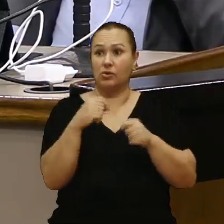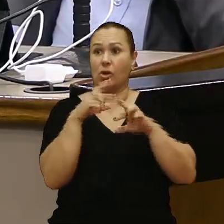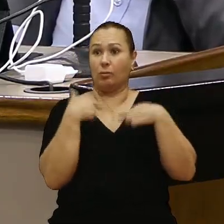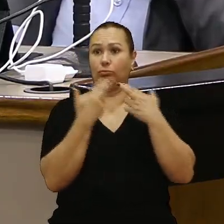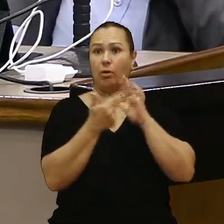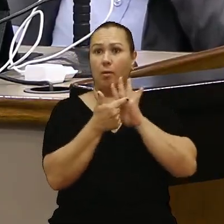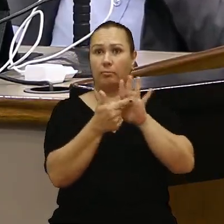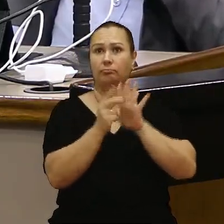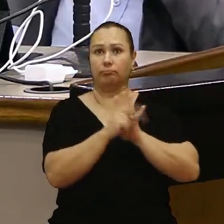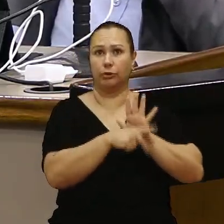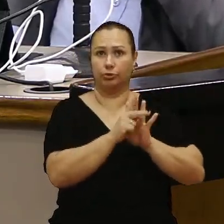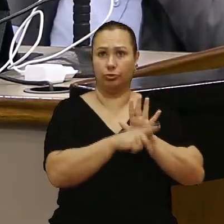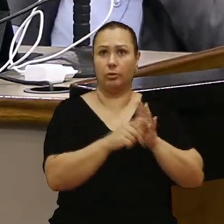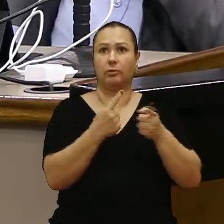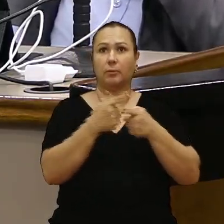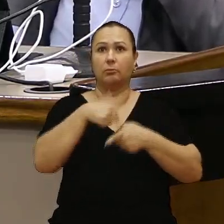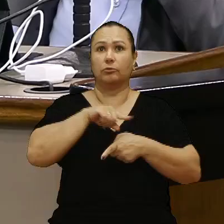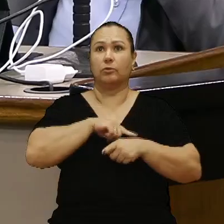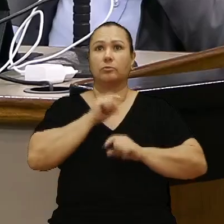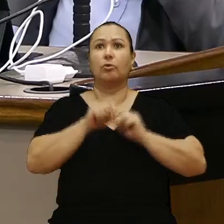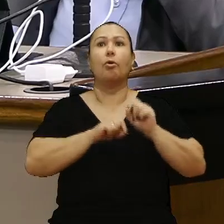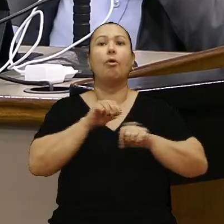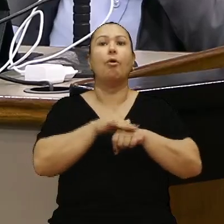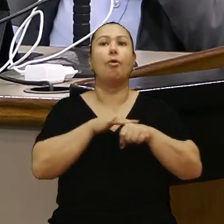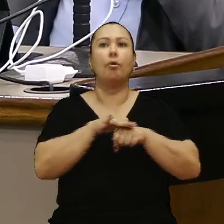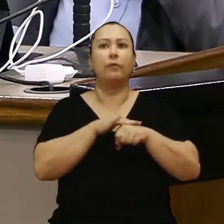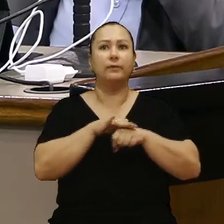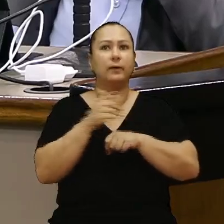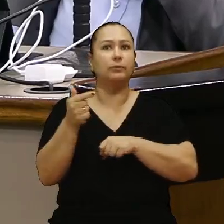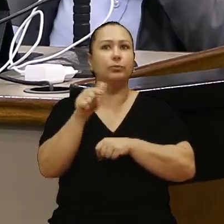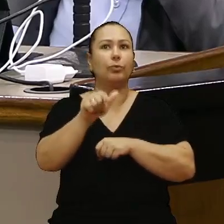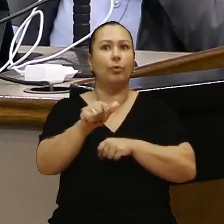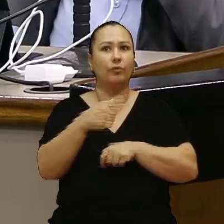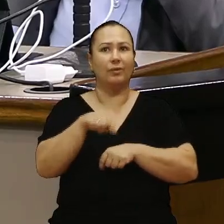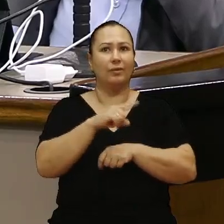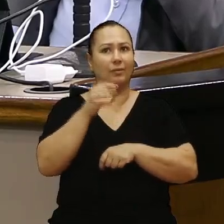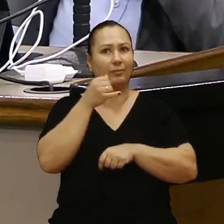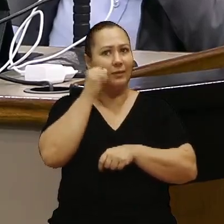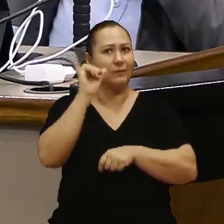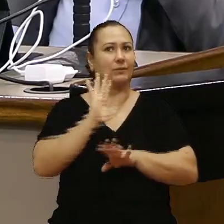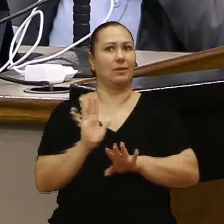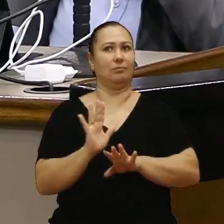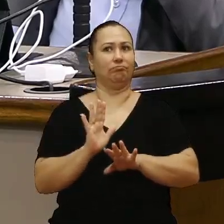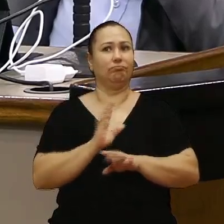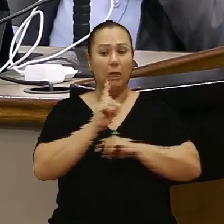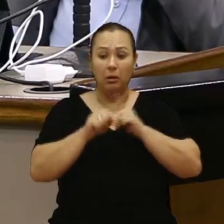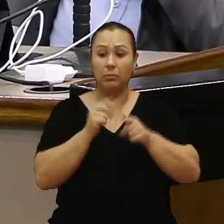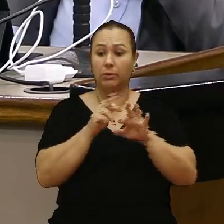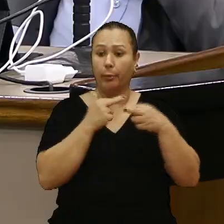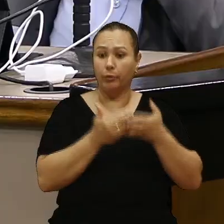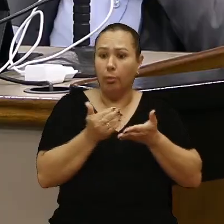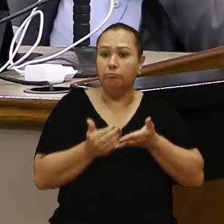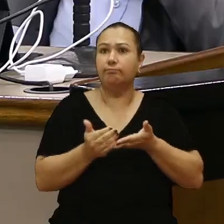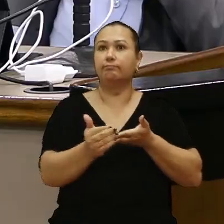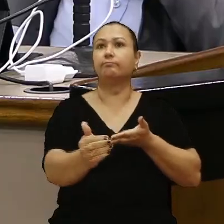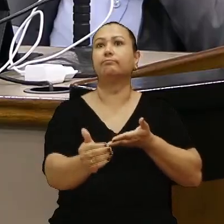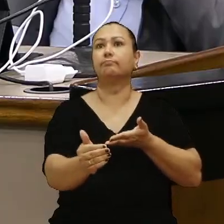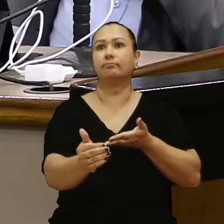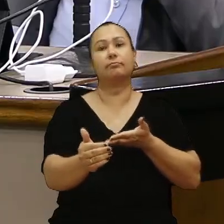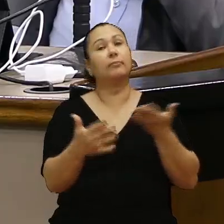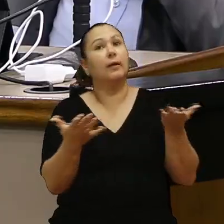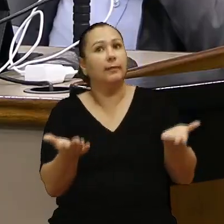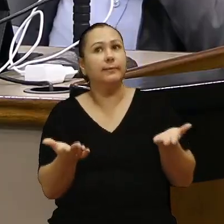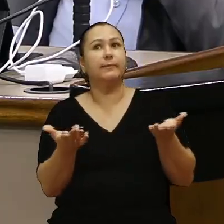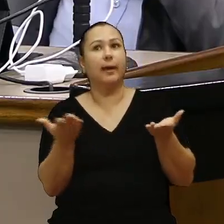desse projeto, para que nós falássemos novamente, para que não acontecesse mais. A partir daquela reunião,